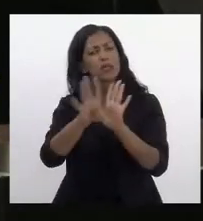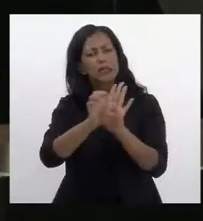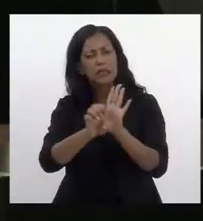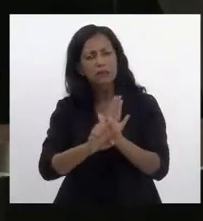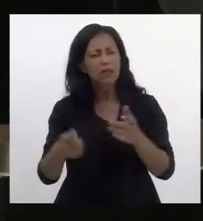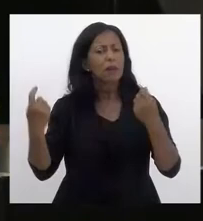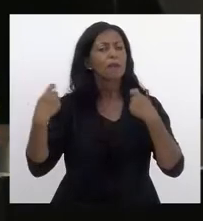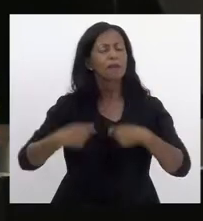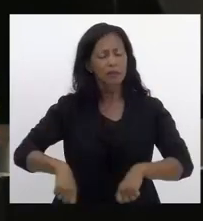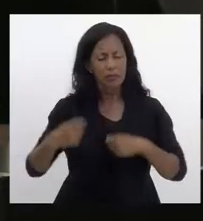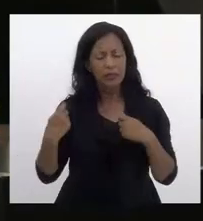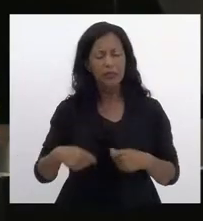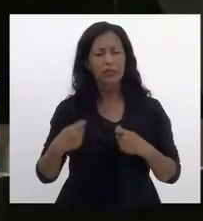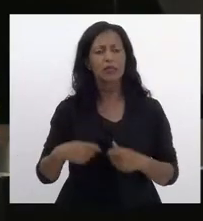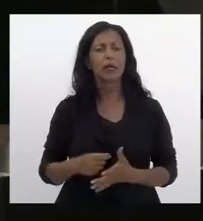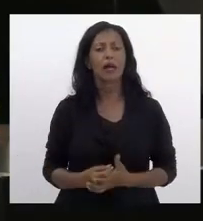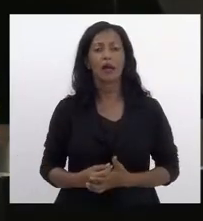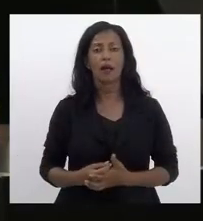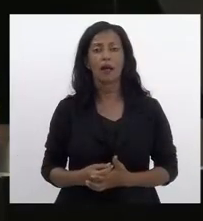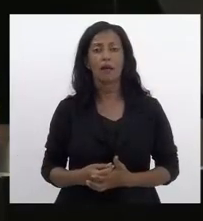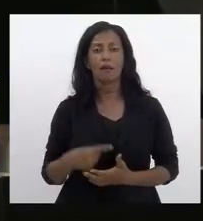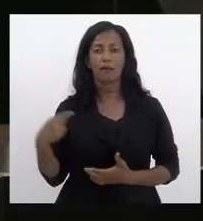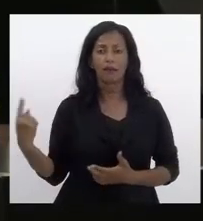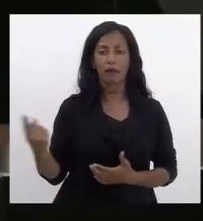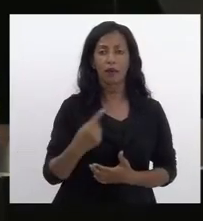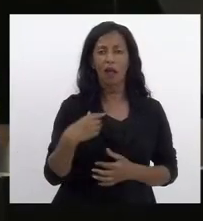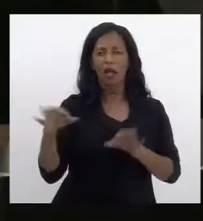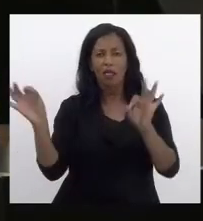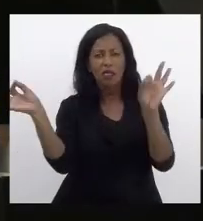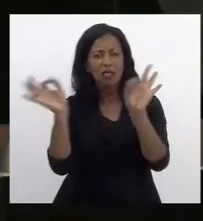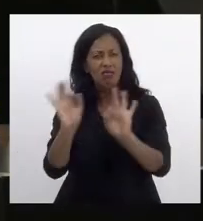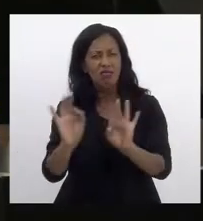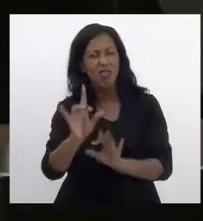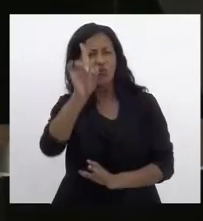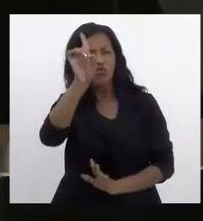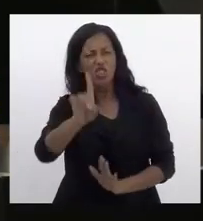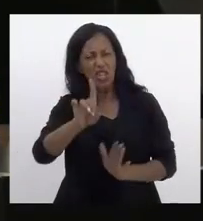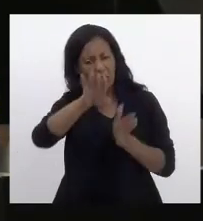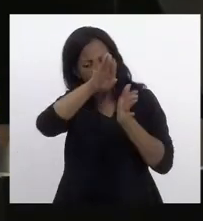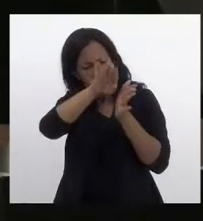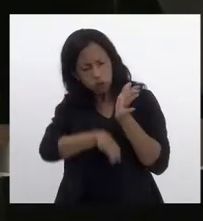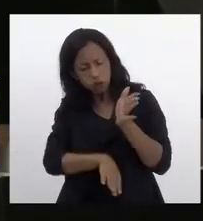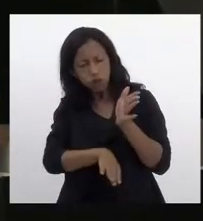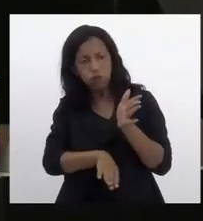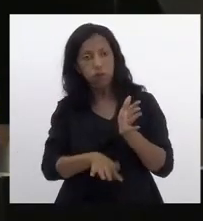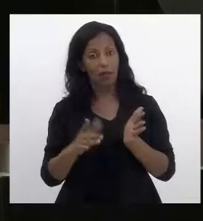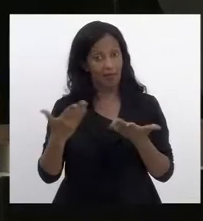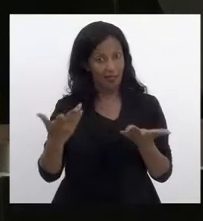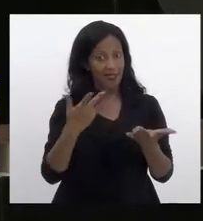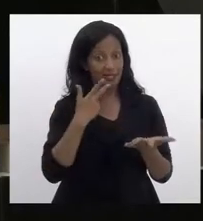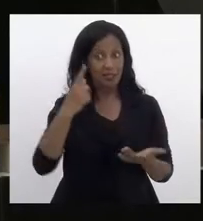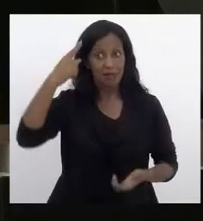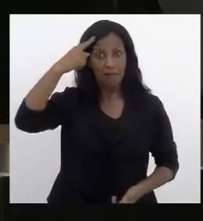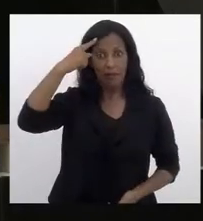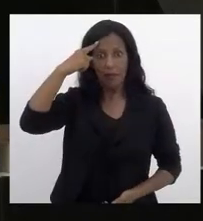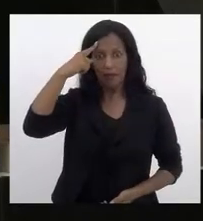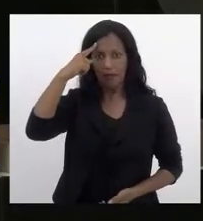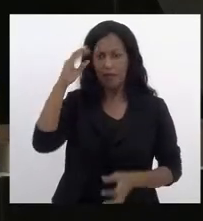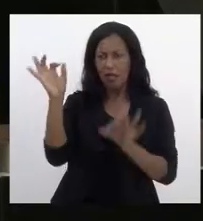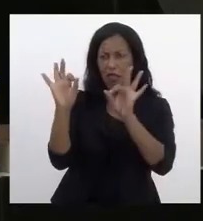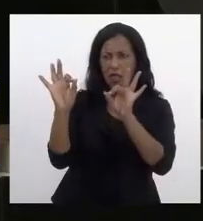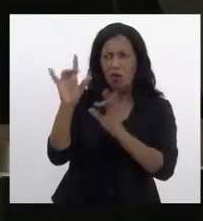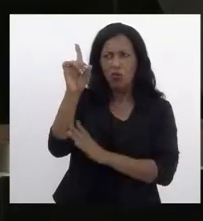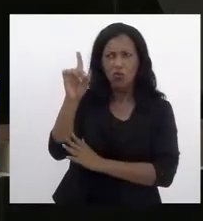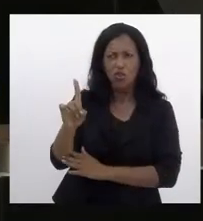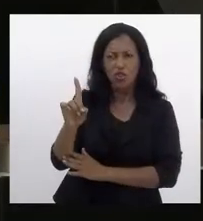forem necessárias para que nenhum direito a menos. É assim que a gente tem que pensar.